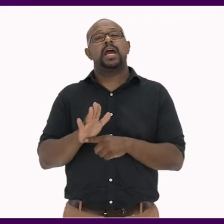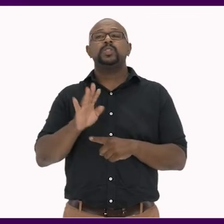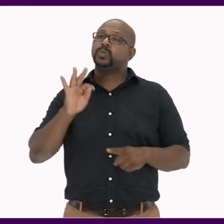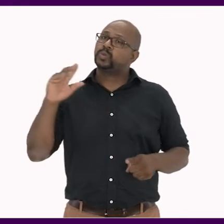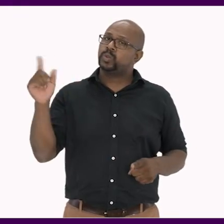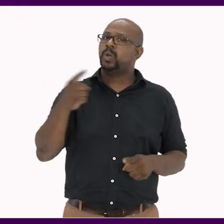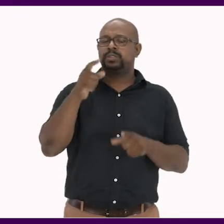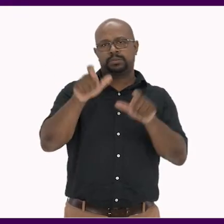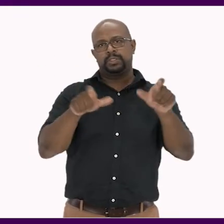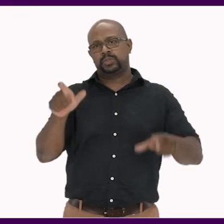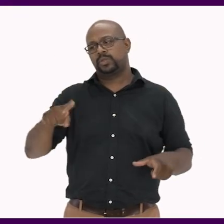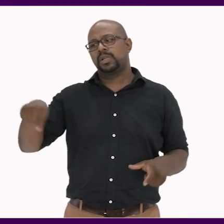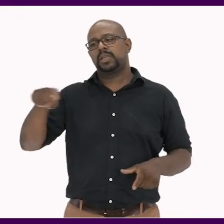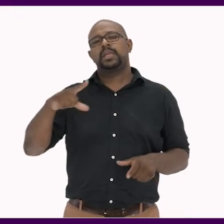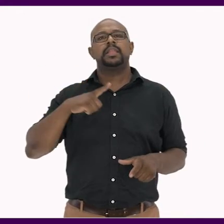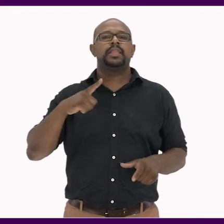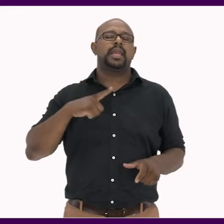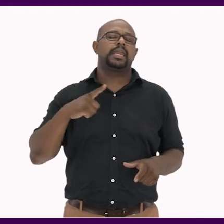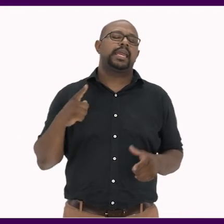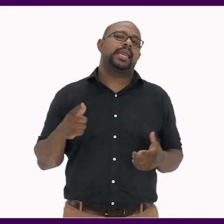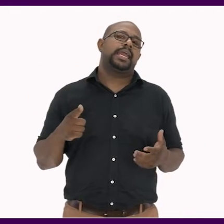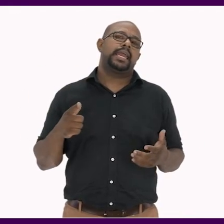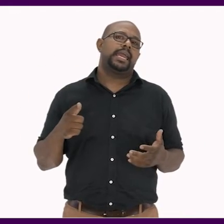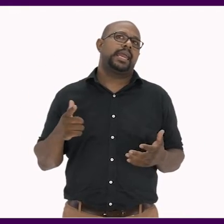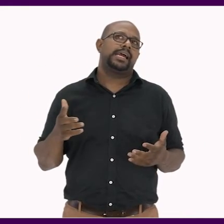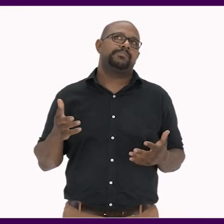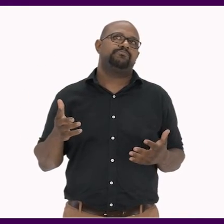ajudar todas as pessoas que têm